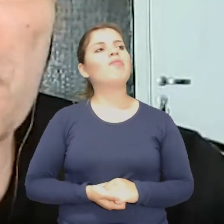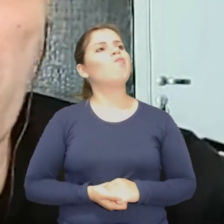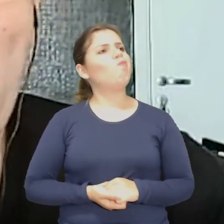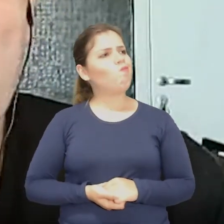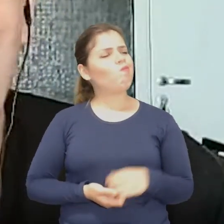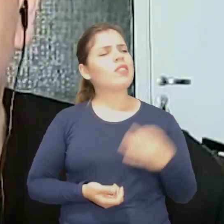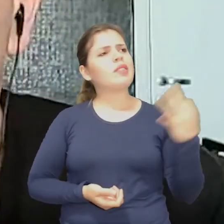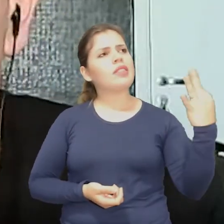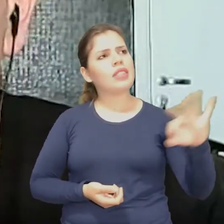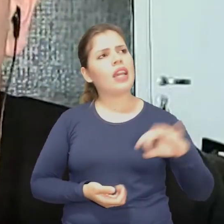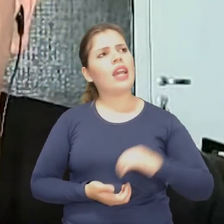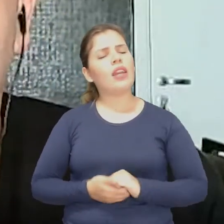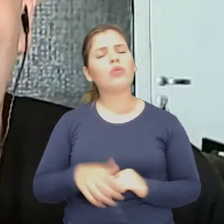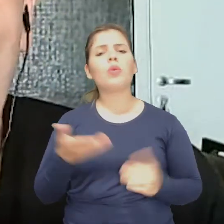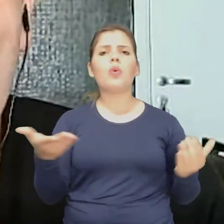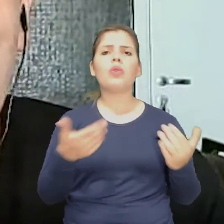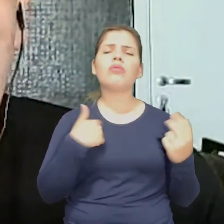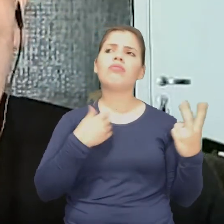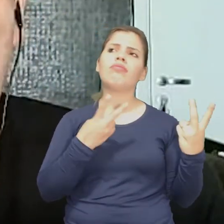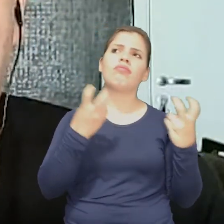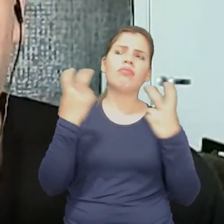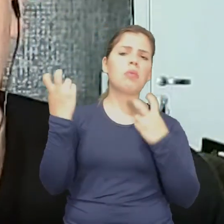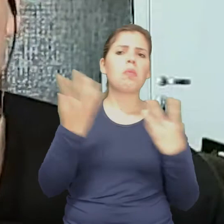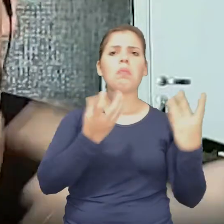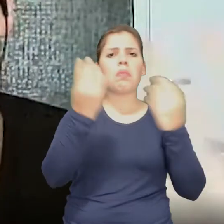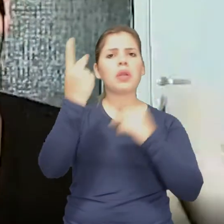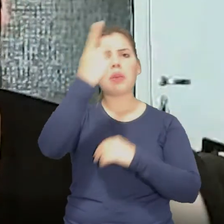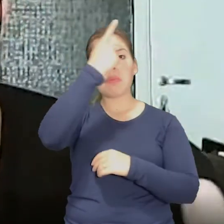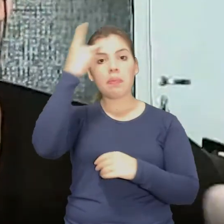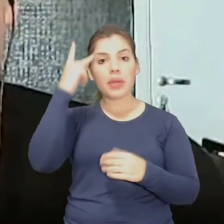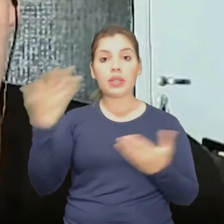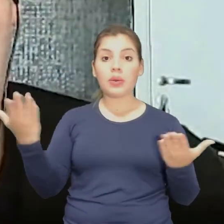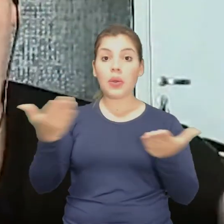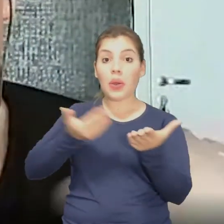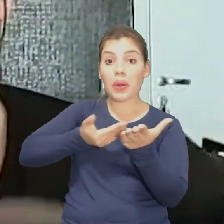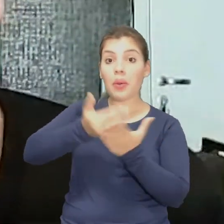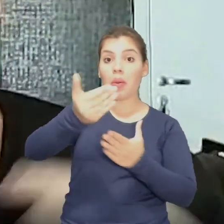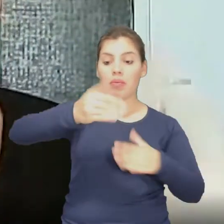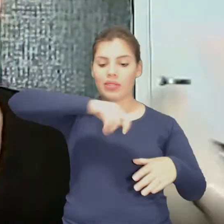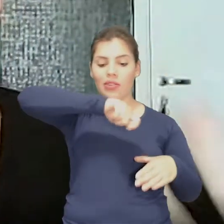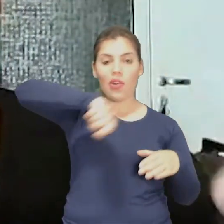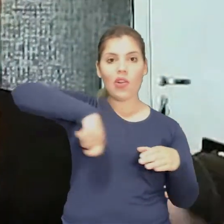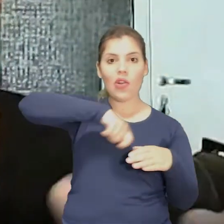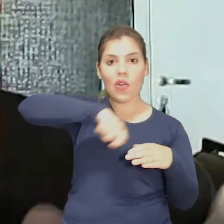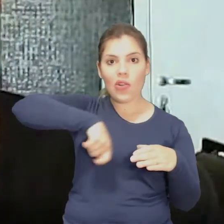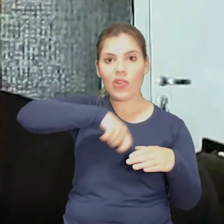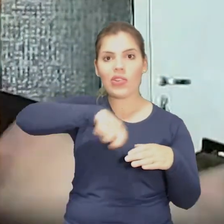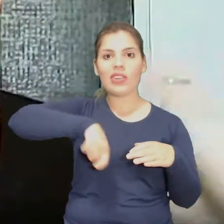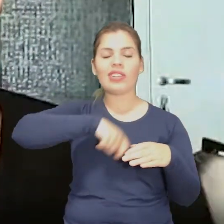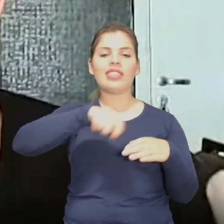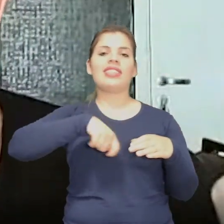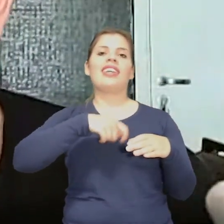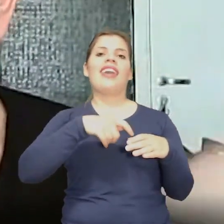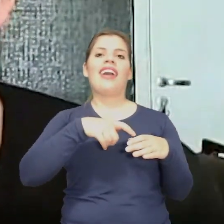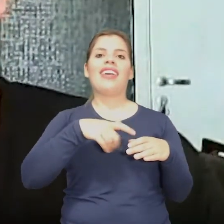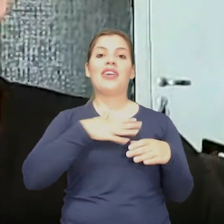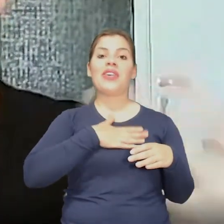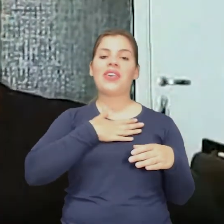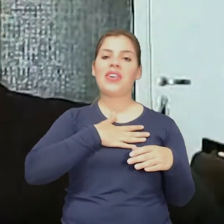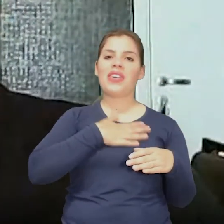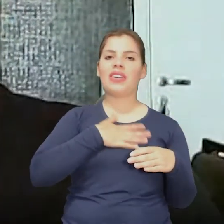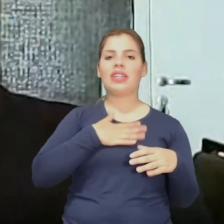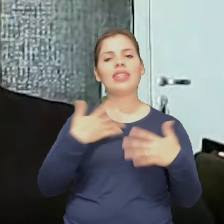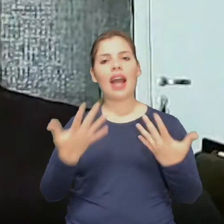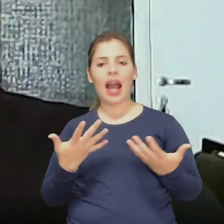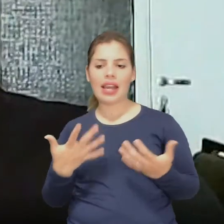concordo totalmente com isso, porque eu vejo assim que tem muita gente que começou a cozinhar e adquiriu isso como um hobby, aí tem